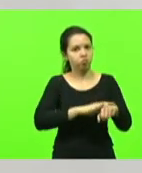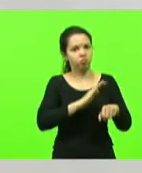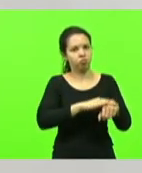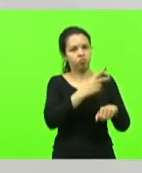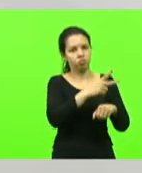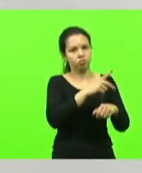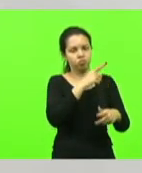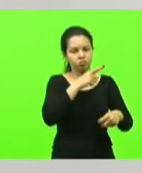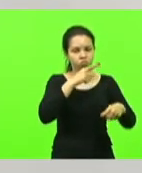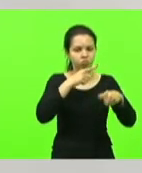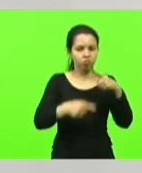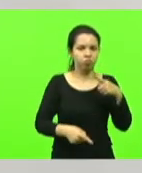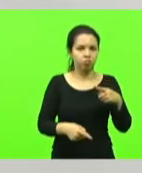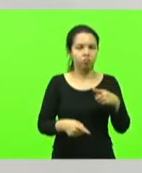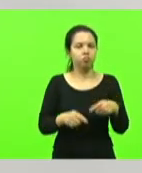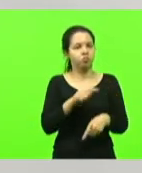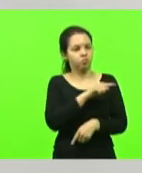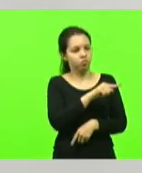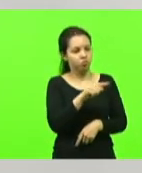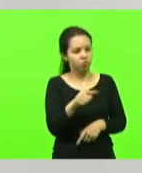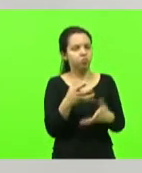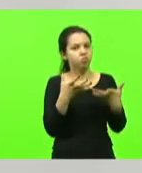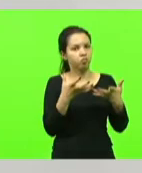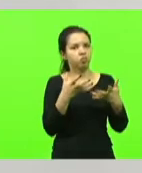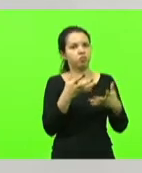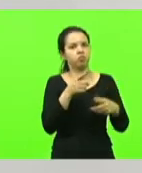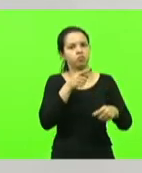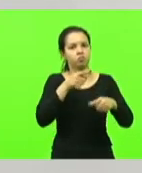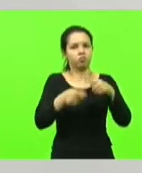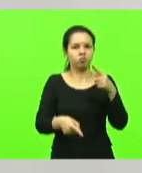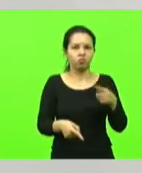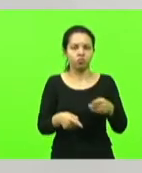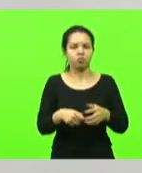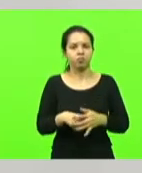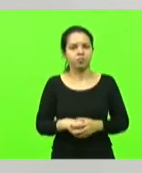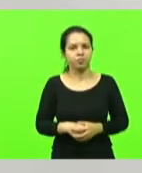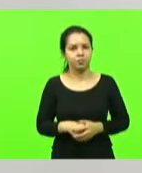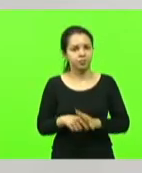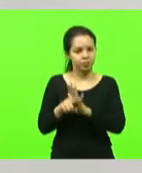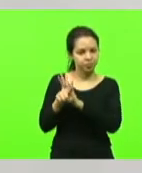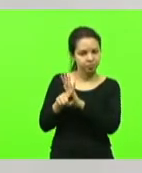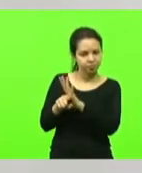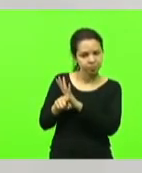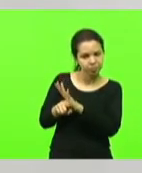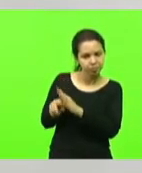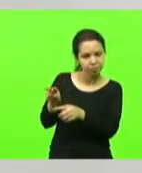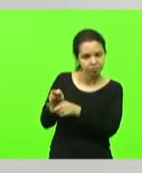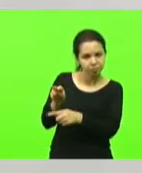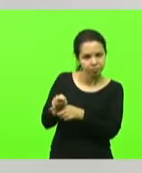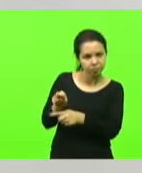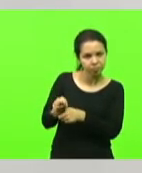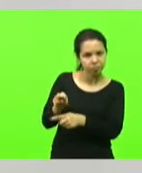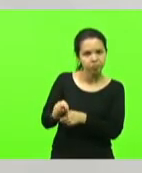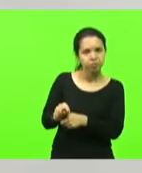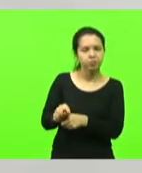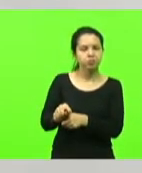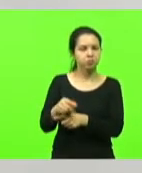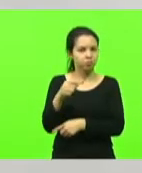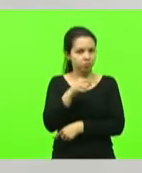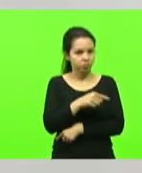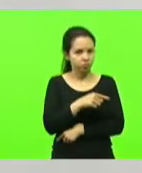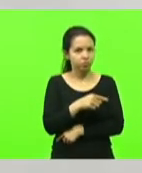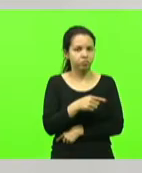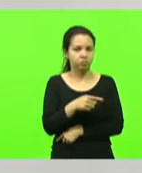conta. Querem fazer eles a proibição através de uma fiscalização que